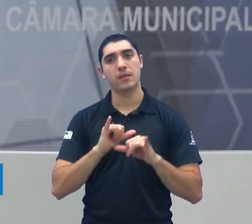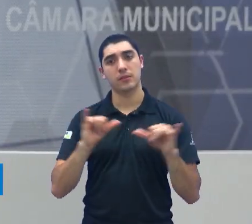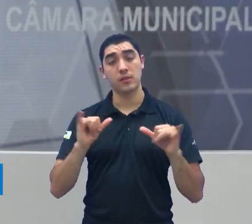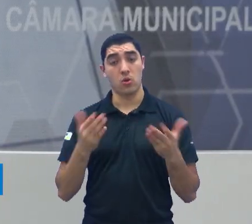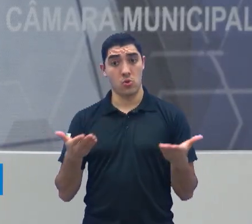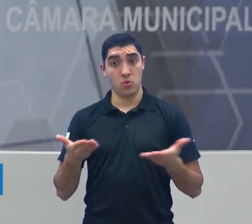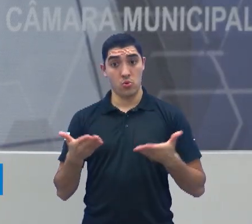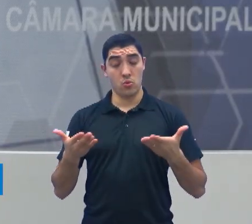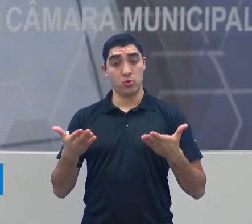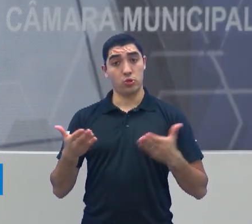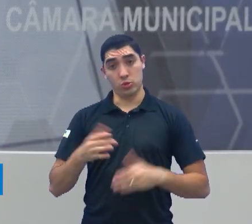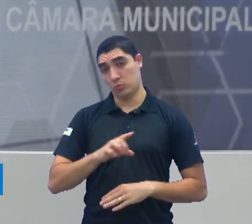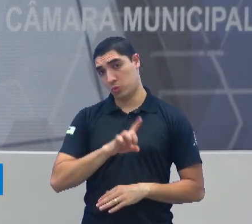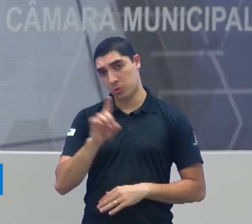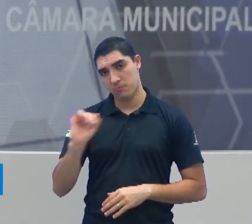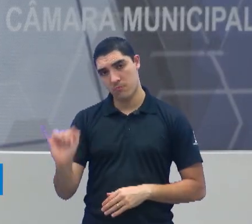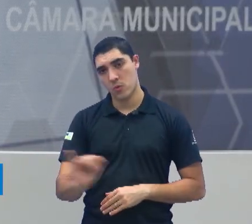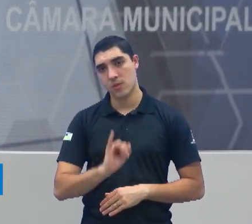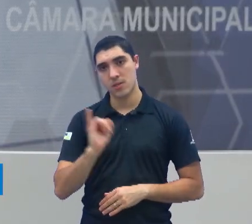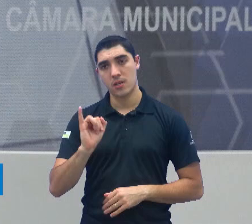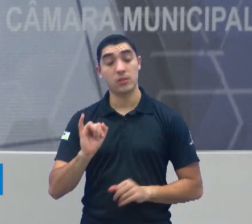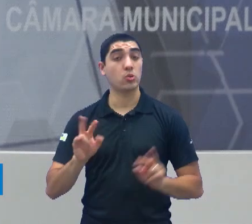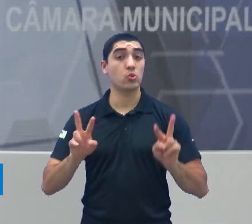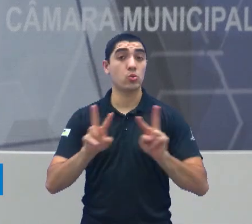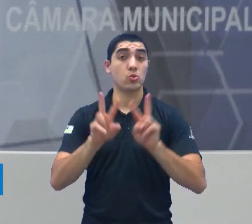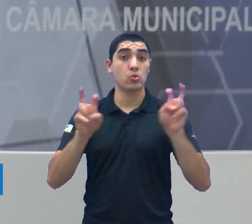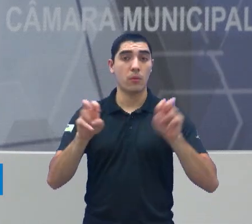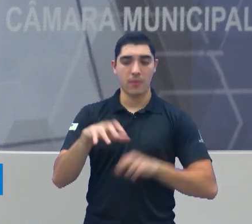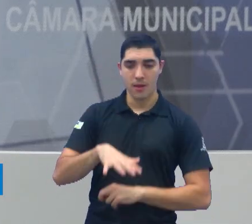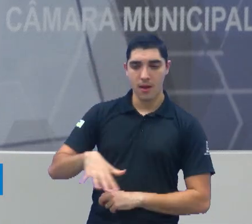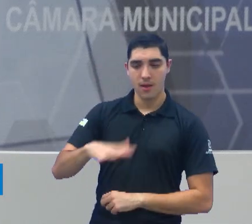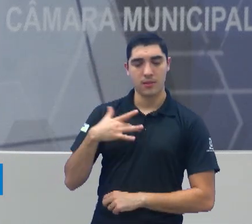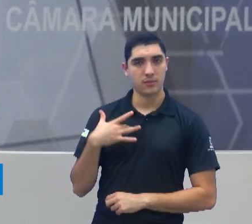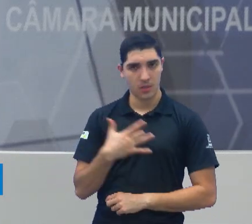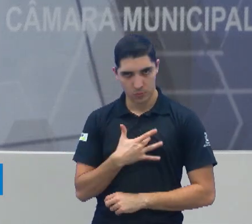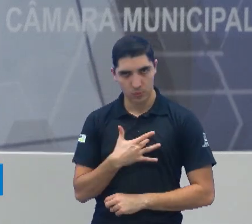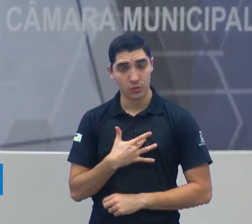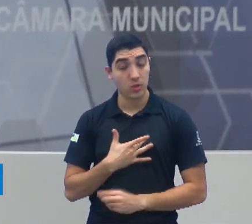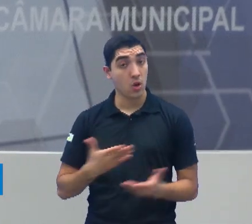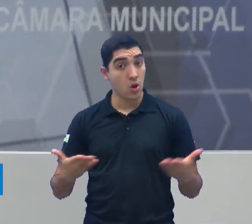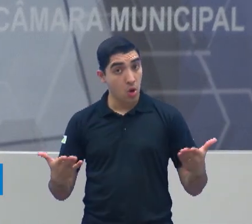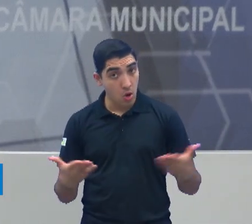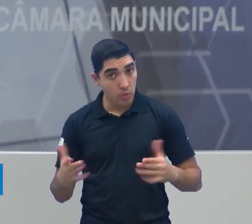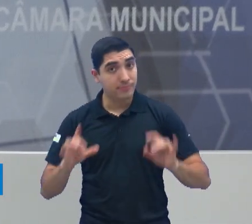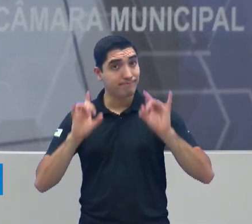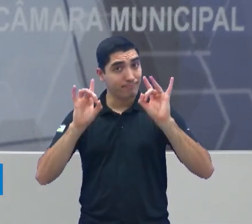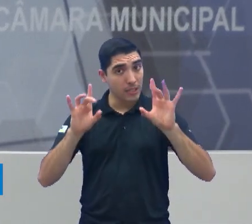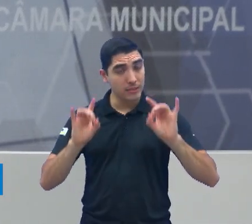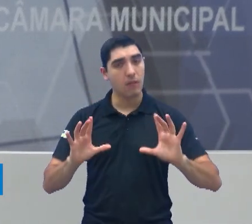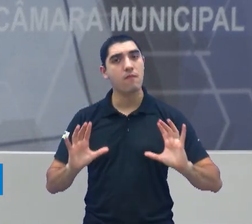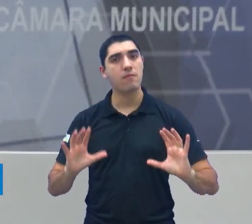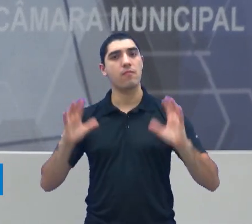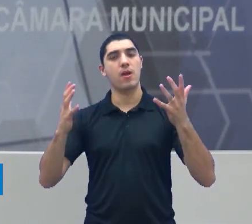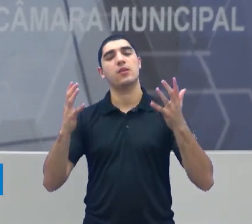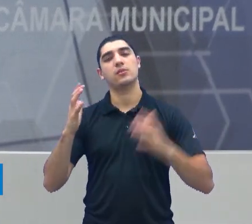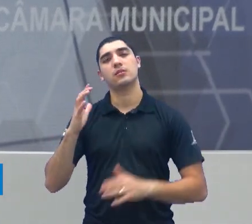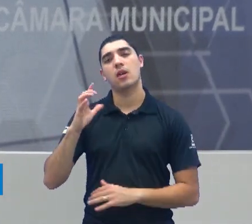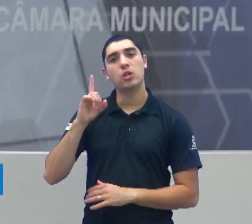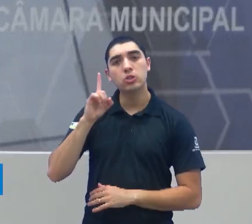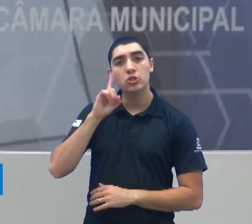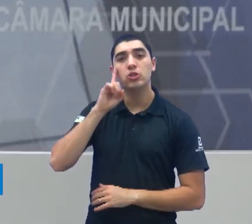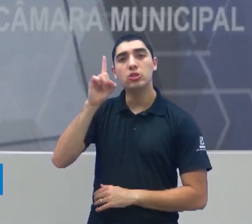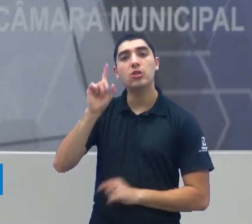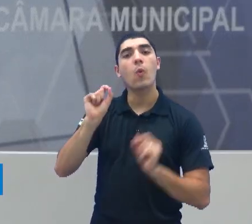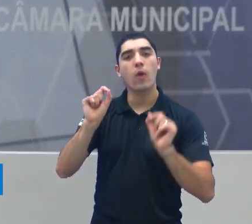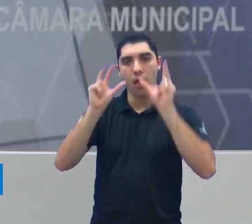dia importante, também em relação à saúde, que hoje a gente comemora o dia da